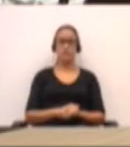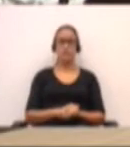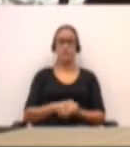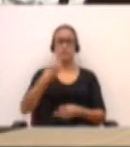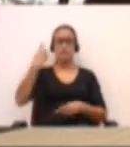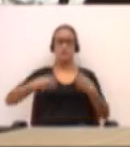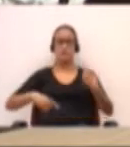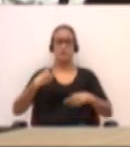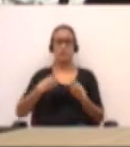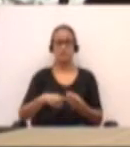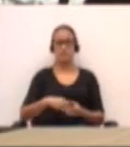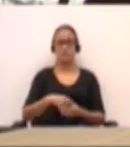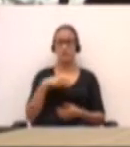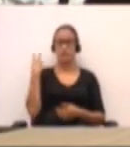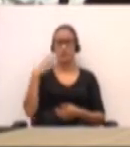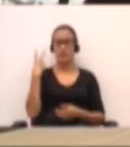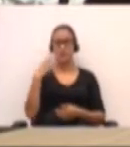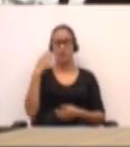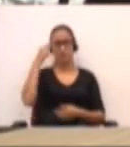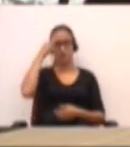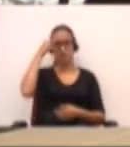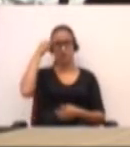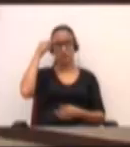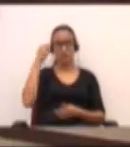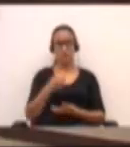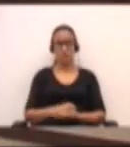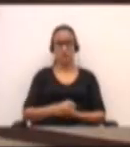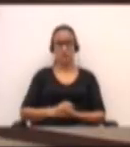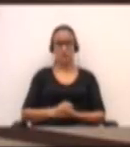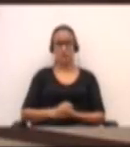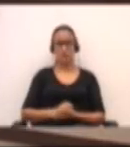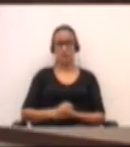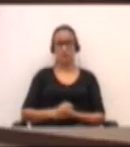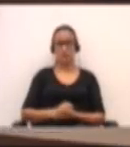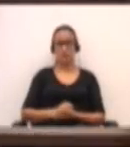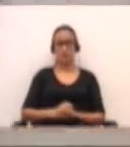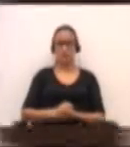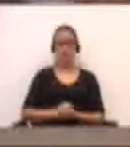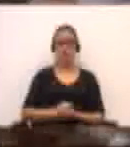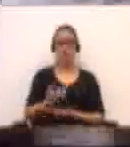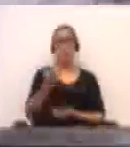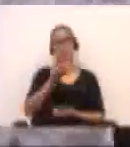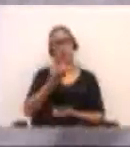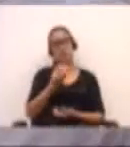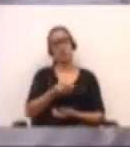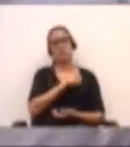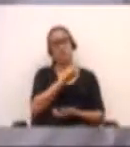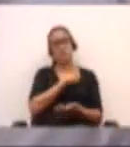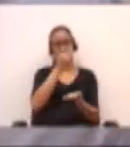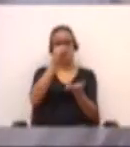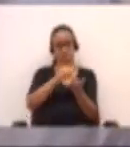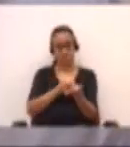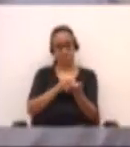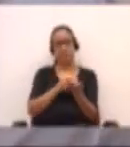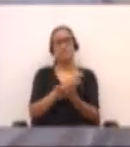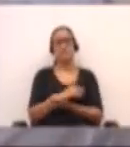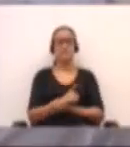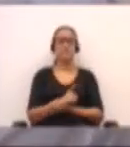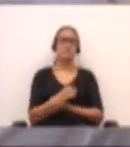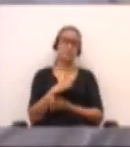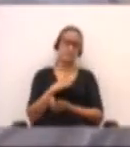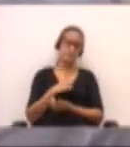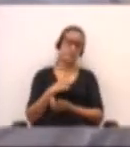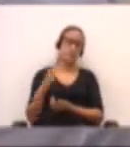em discussão. A questão de ordem do vereador Dr. Júlio. Senhor presidente, eu peço registrar a minha presença. Estava num atendimento a